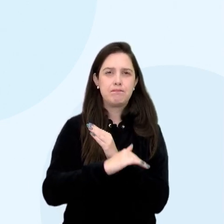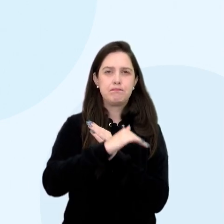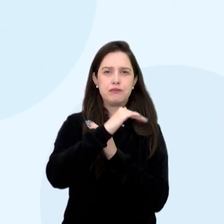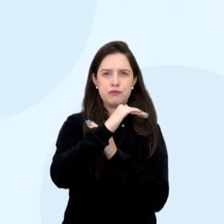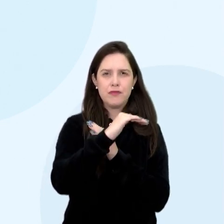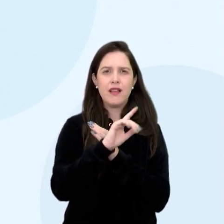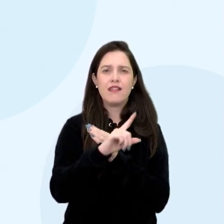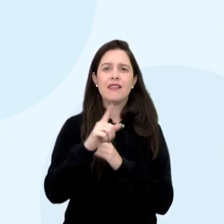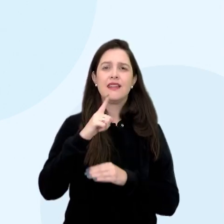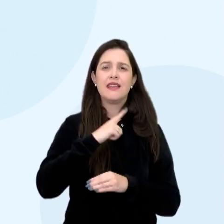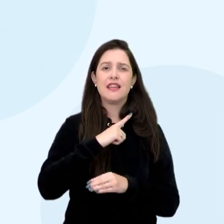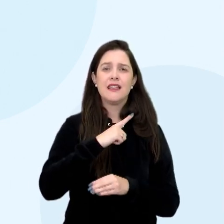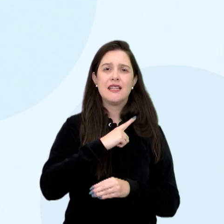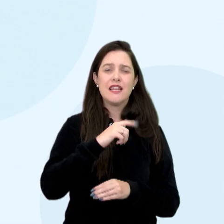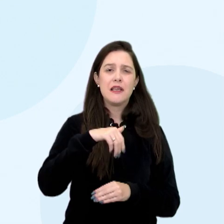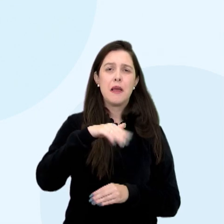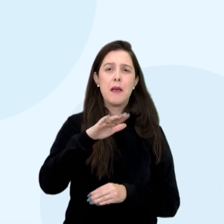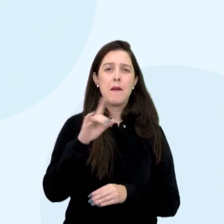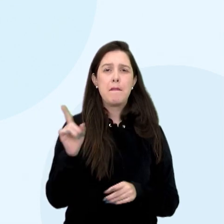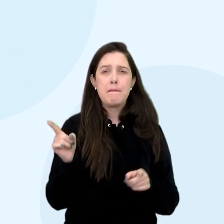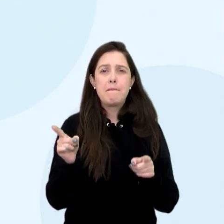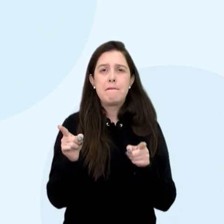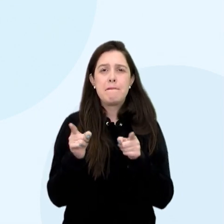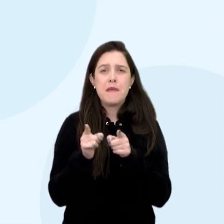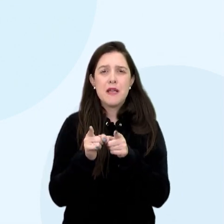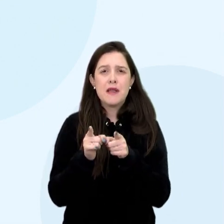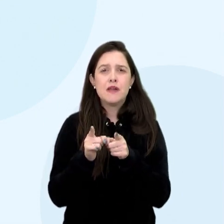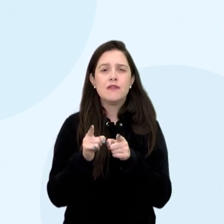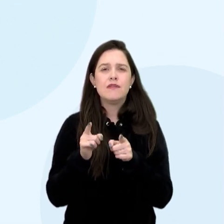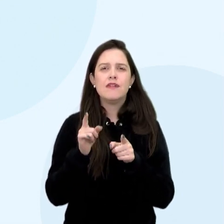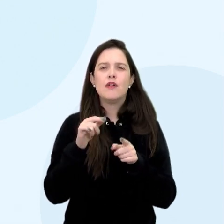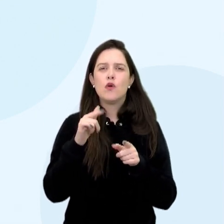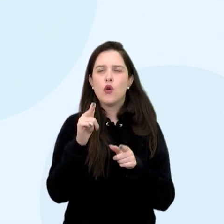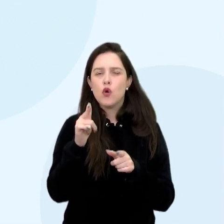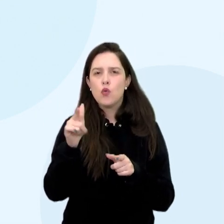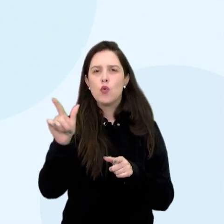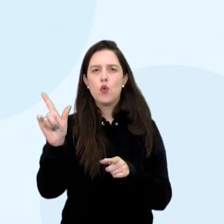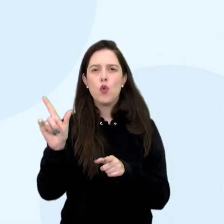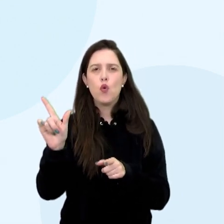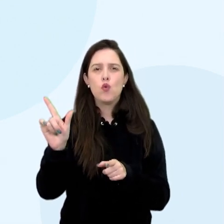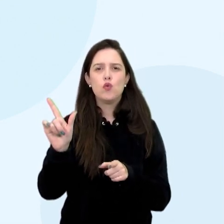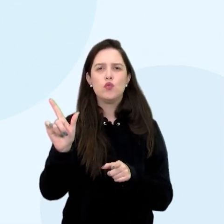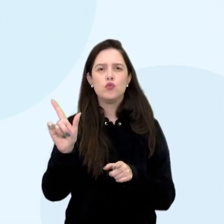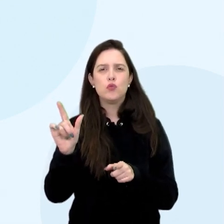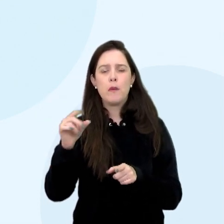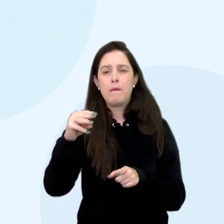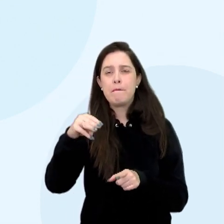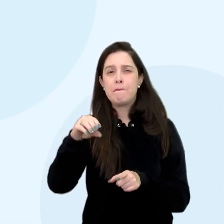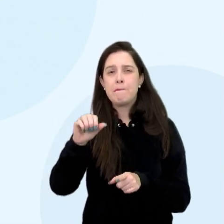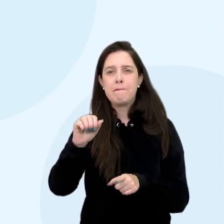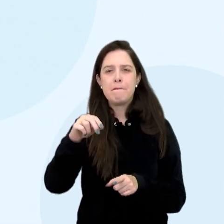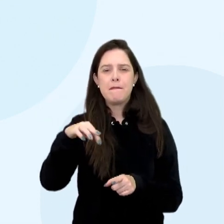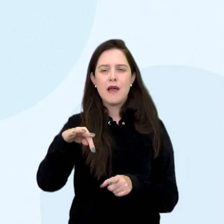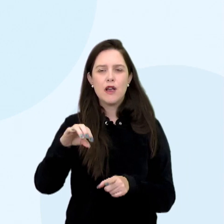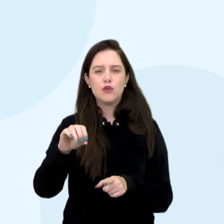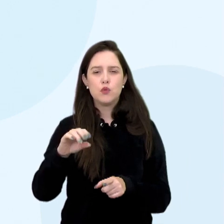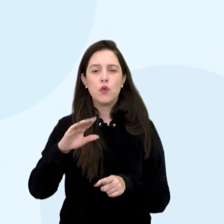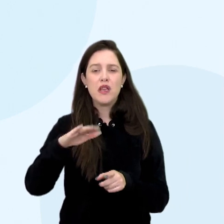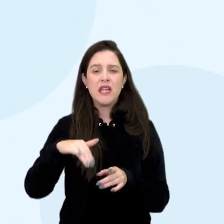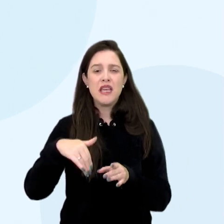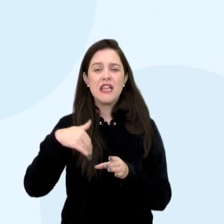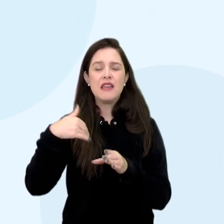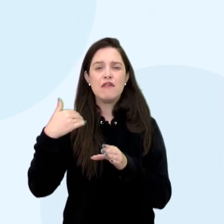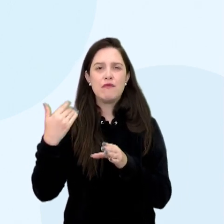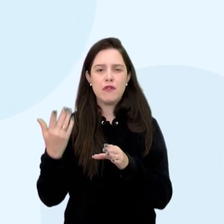aí, né, uma menor espessura do que, no caso, o manto inferior, né, que tem aí mais